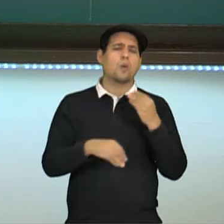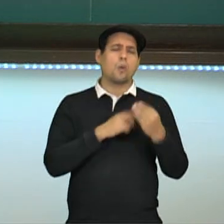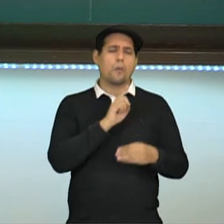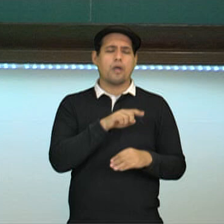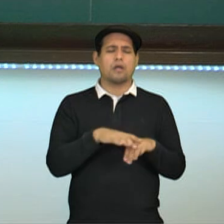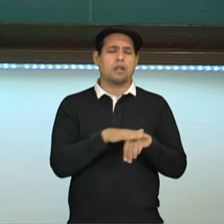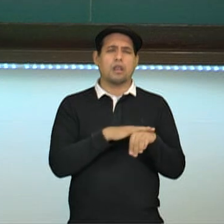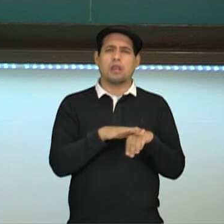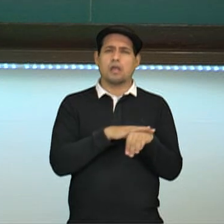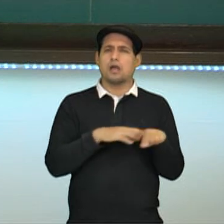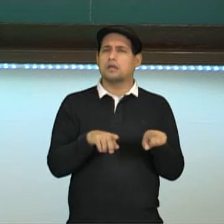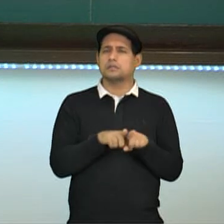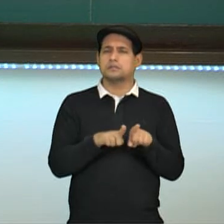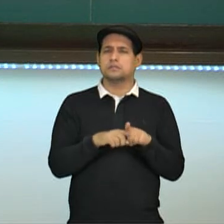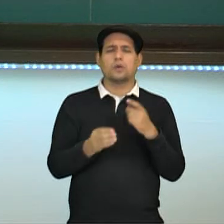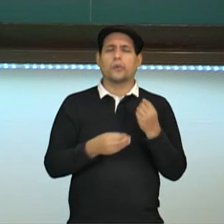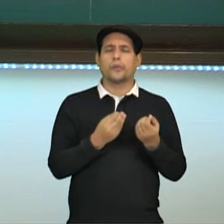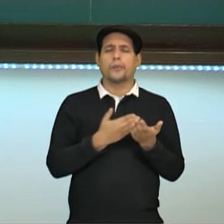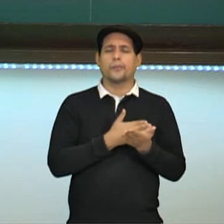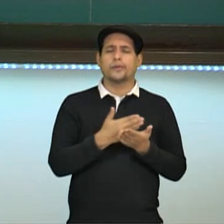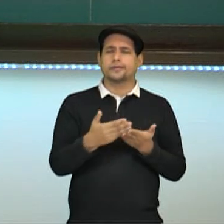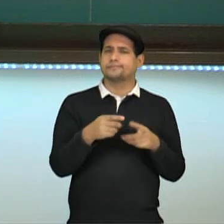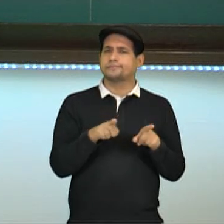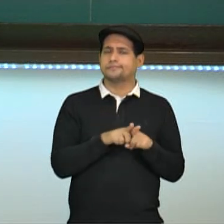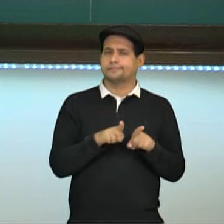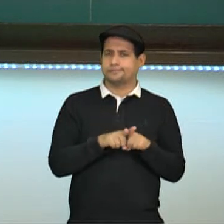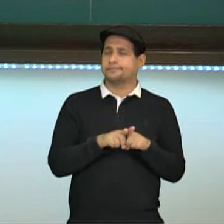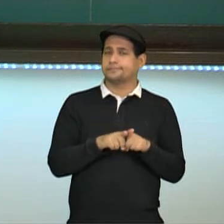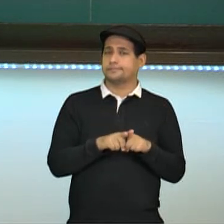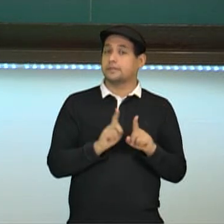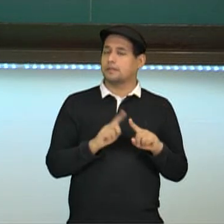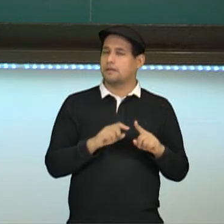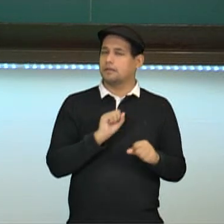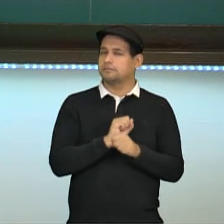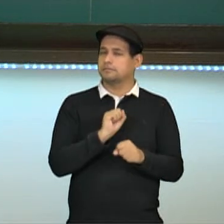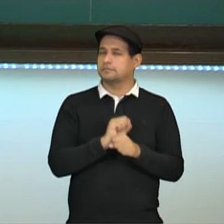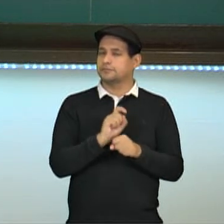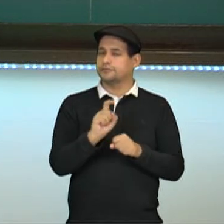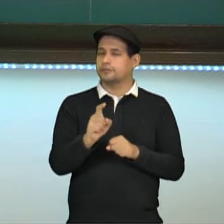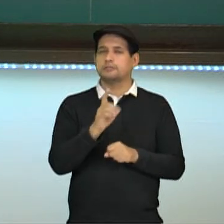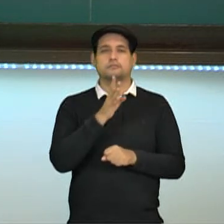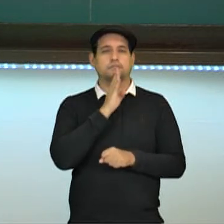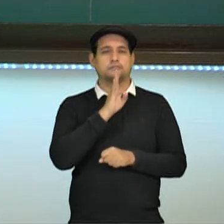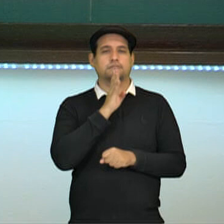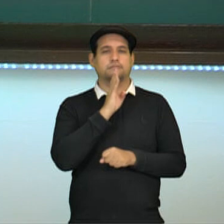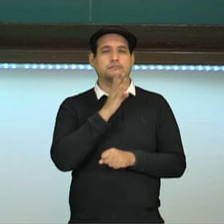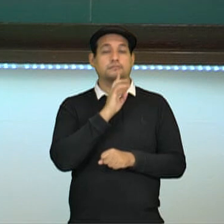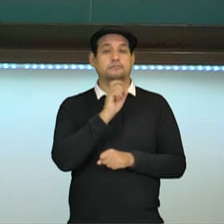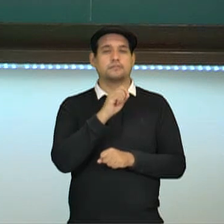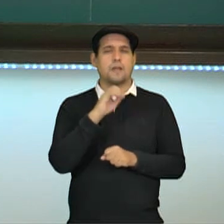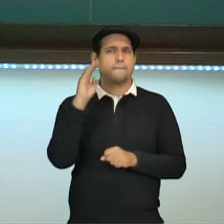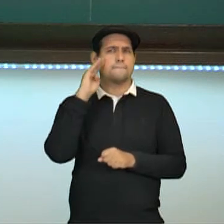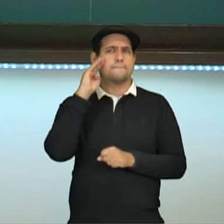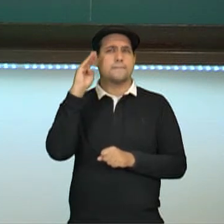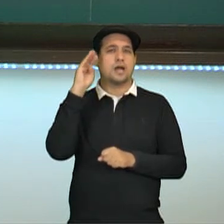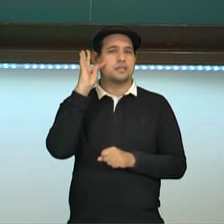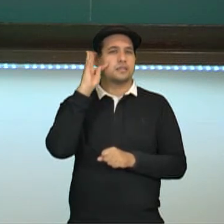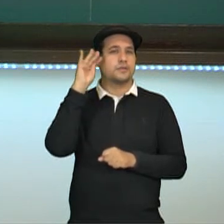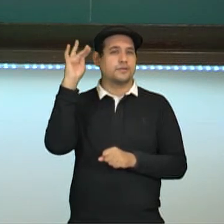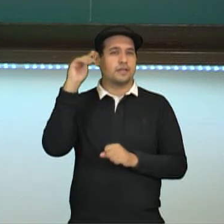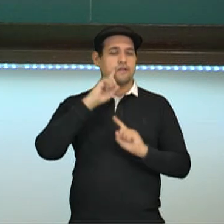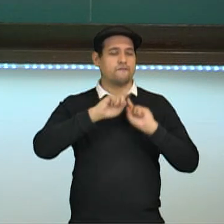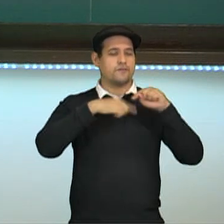que essa discussão começou? E em breve vocês conhecerão aí as principais